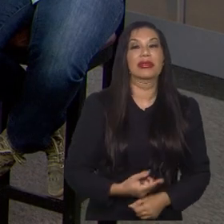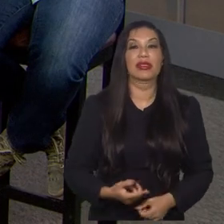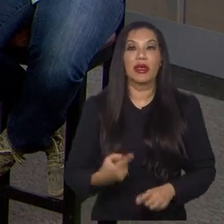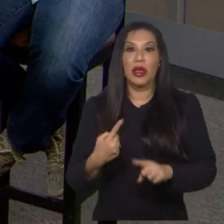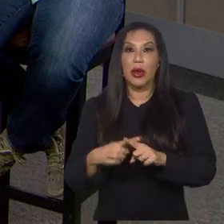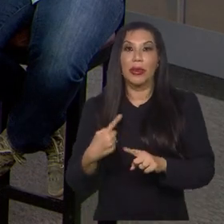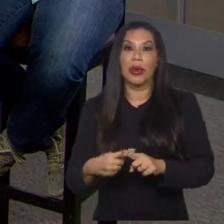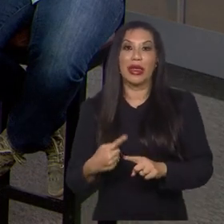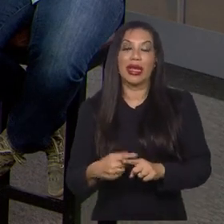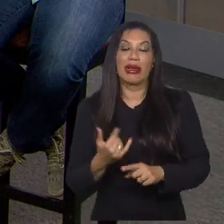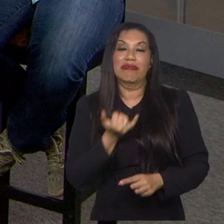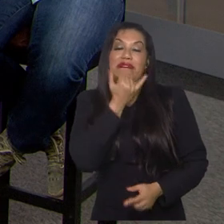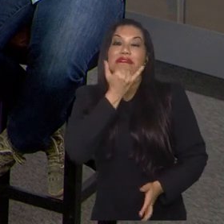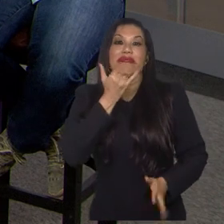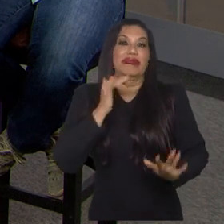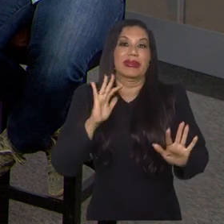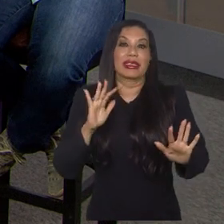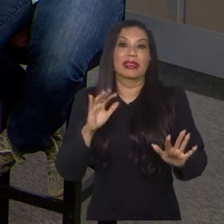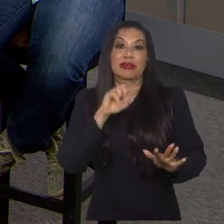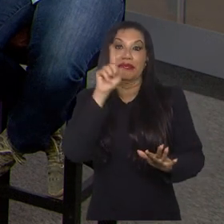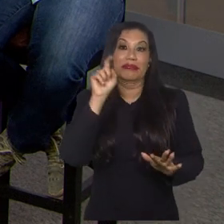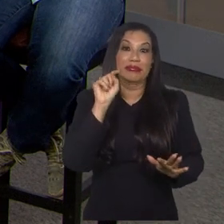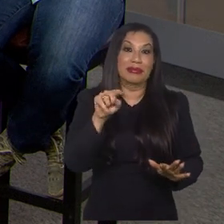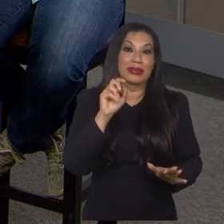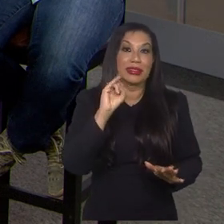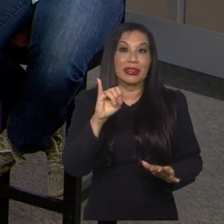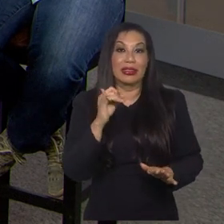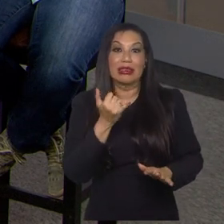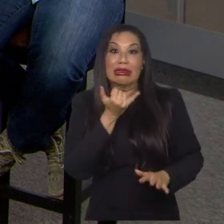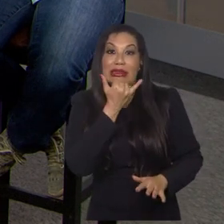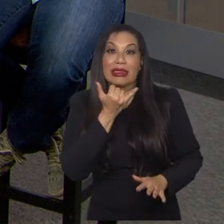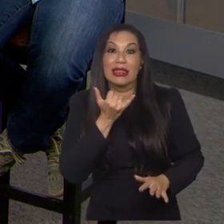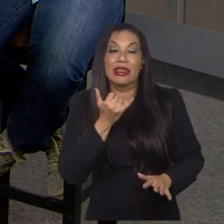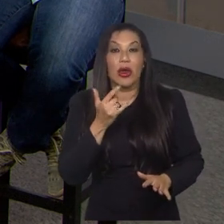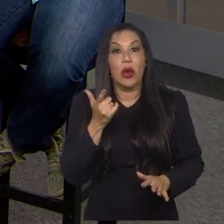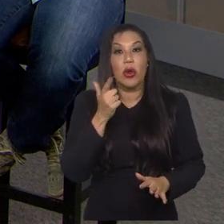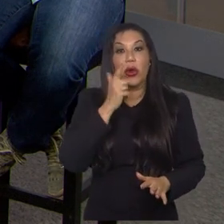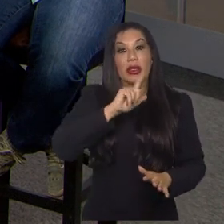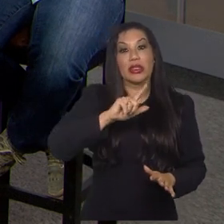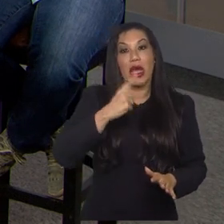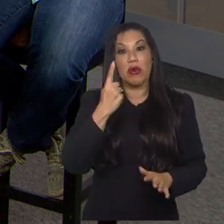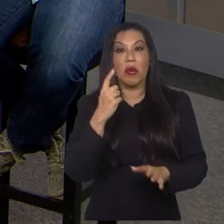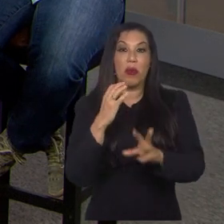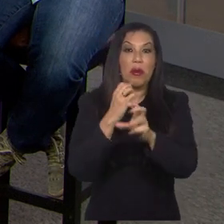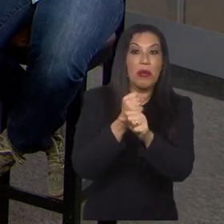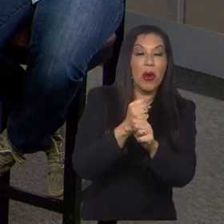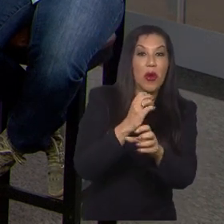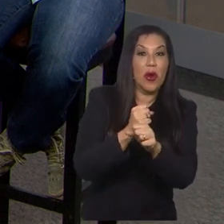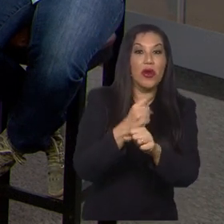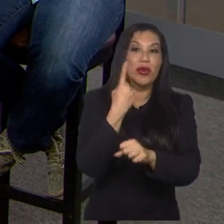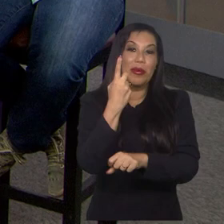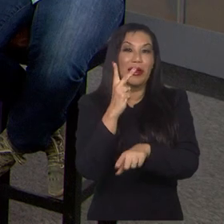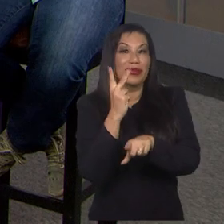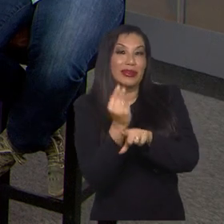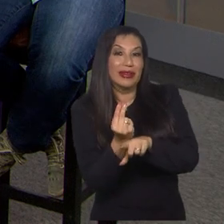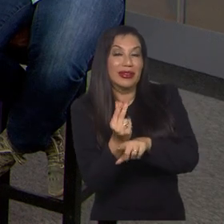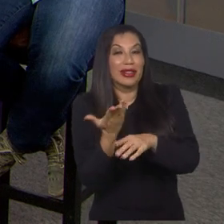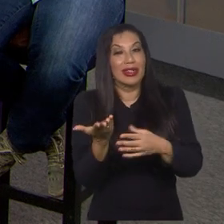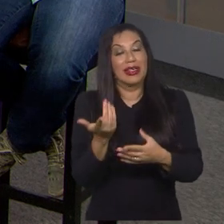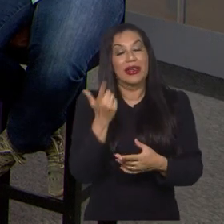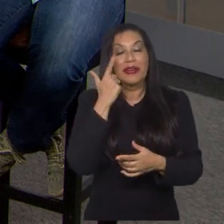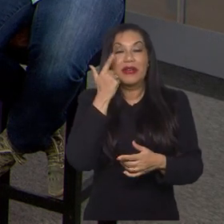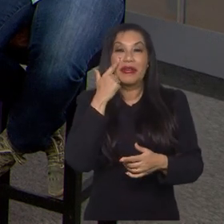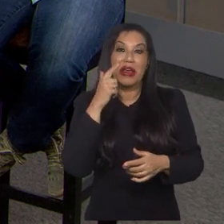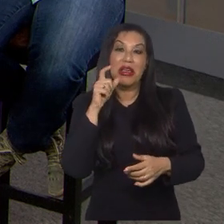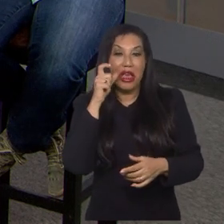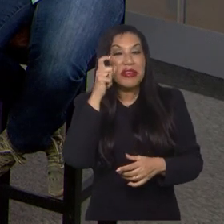ali como um azarão e, quem sabe, se vacilar, consegue um pontinho, consegue uma vitória ali. Então, acho que vai